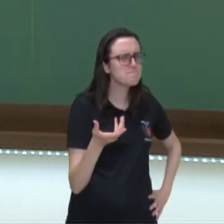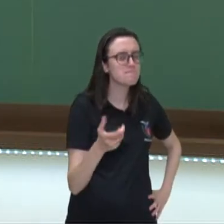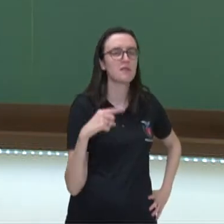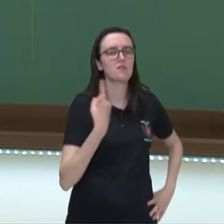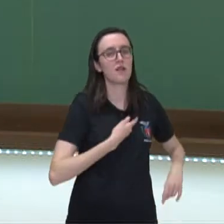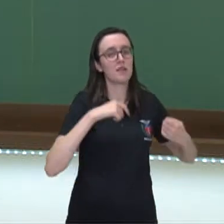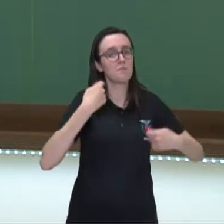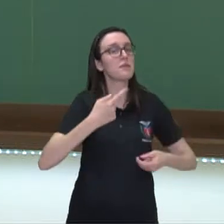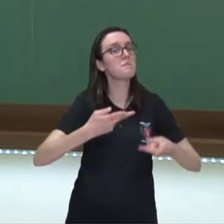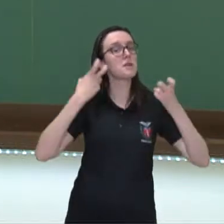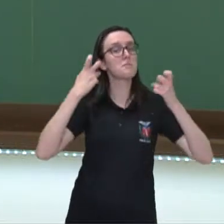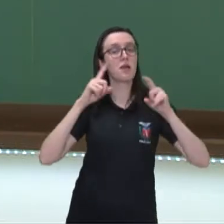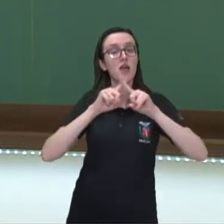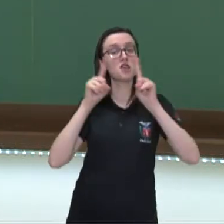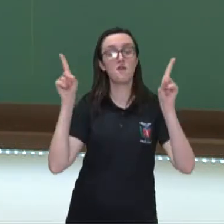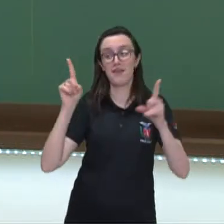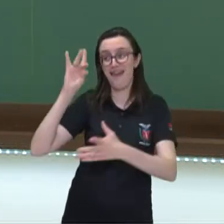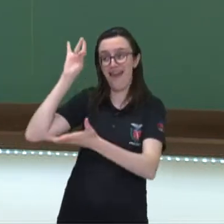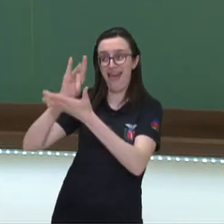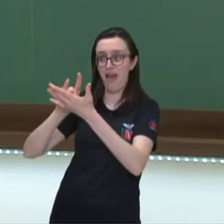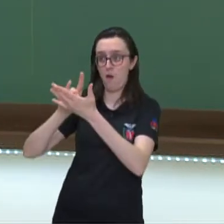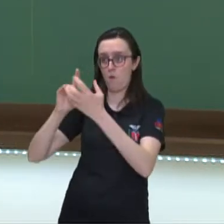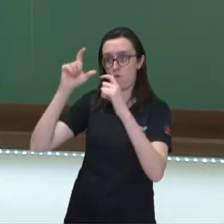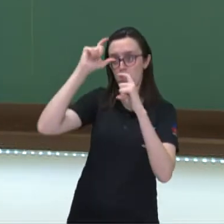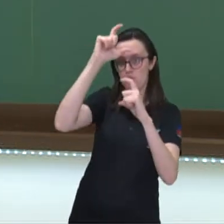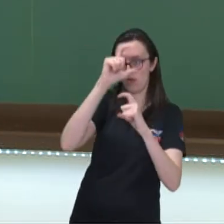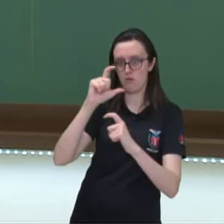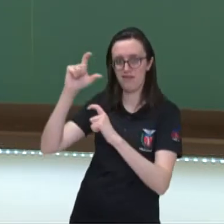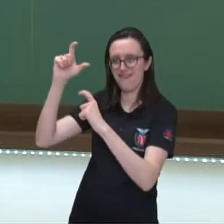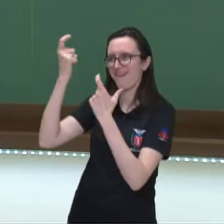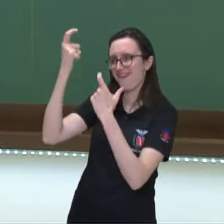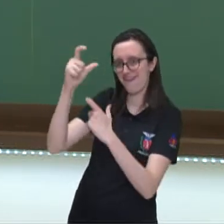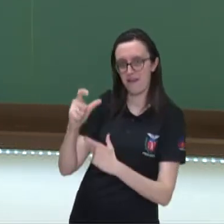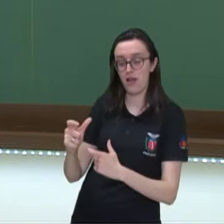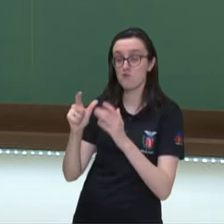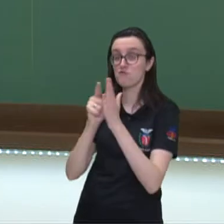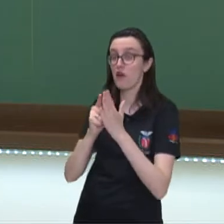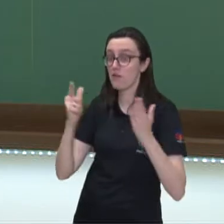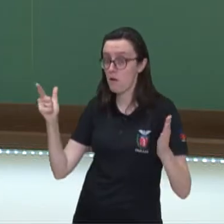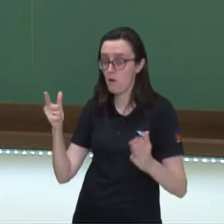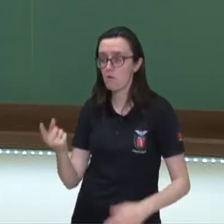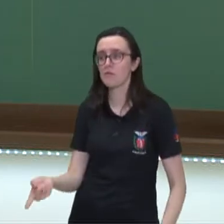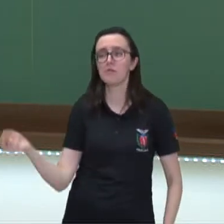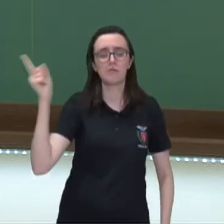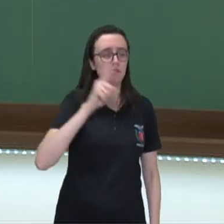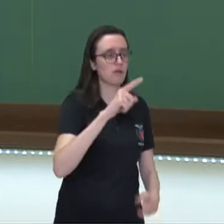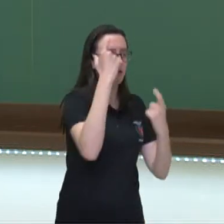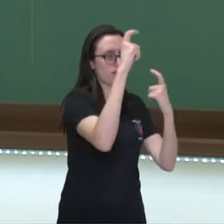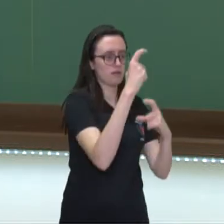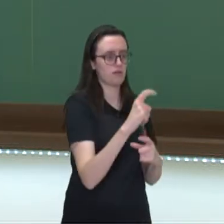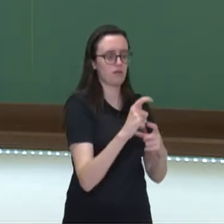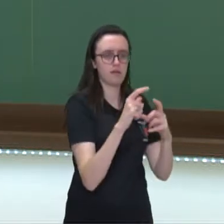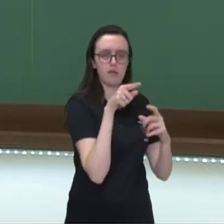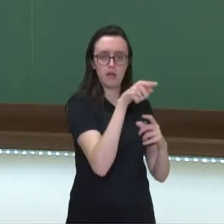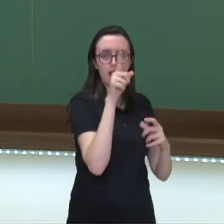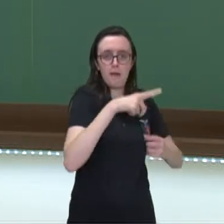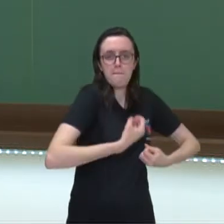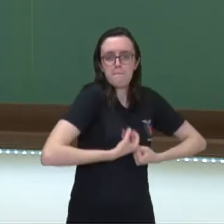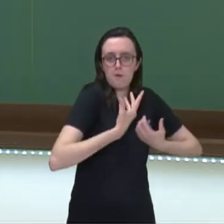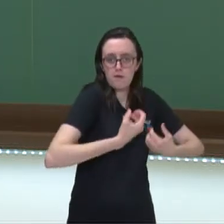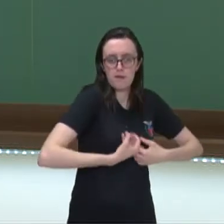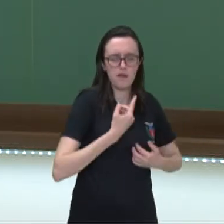que diferenciar, então, o classificado real, que é aquele encontrado no jornal, daquele que nós chamamos de classificado poético.